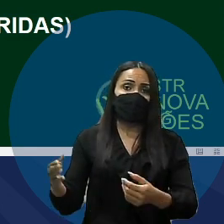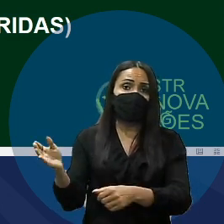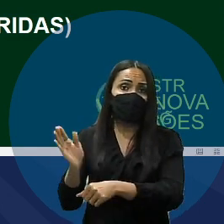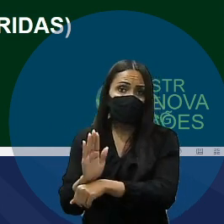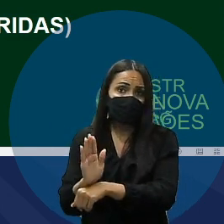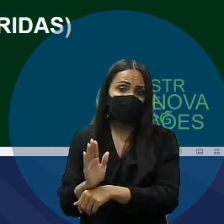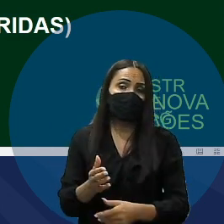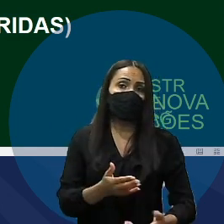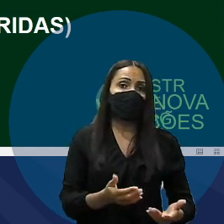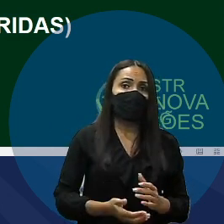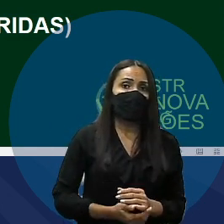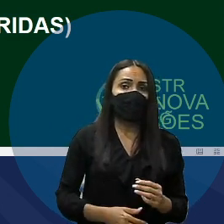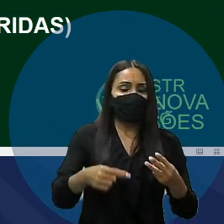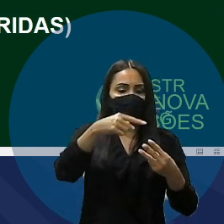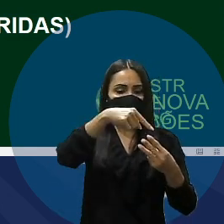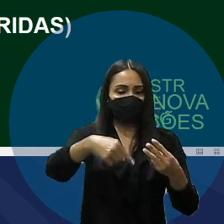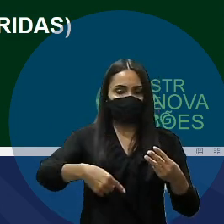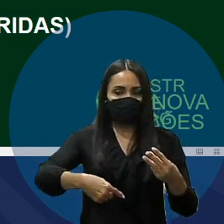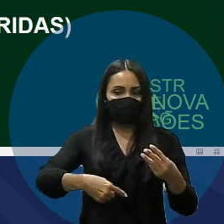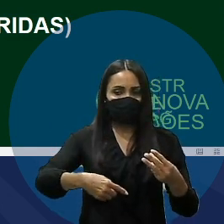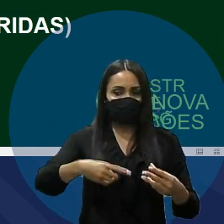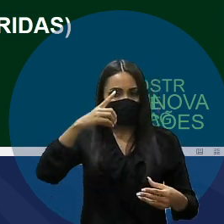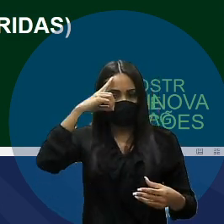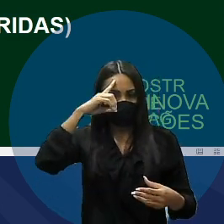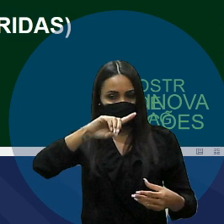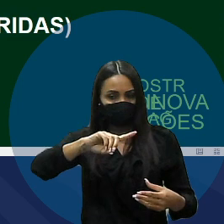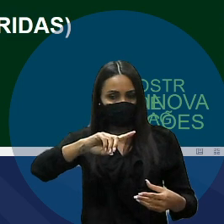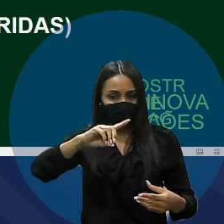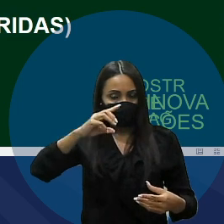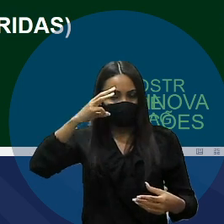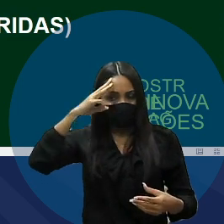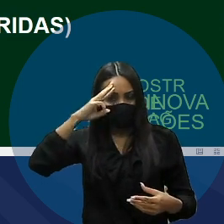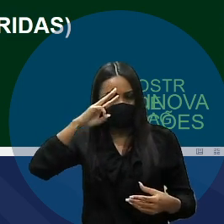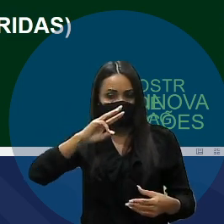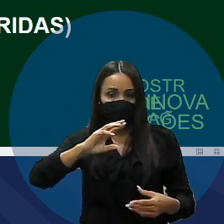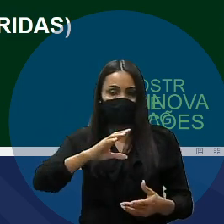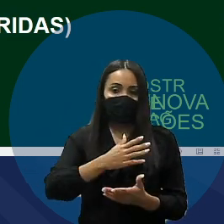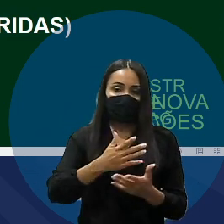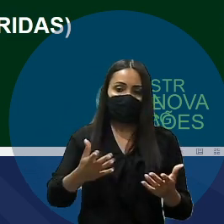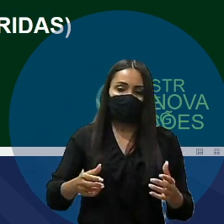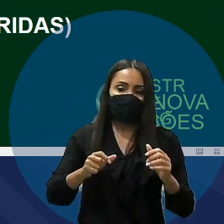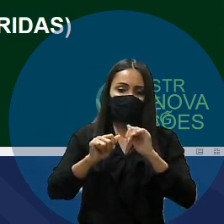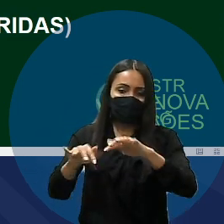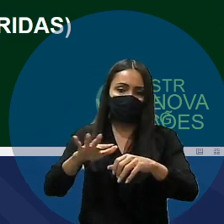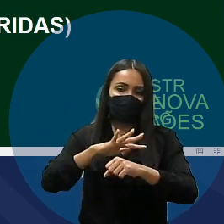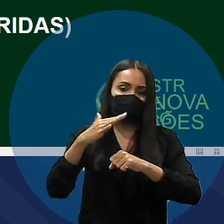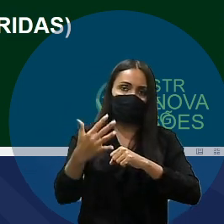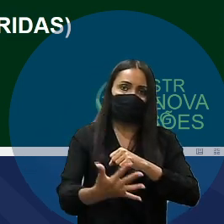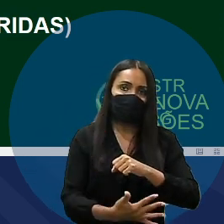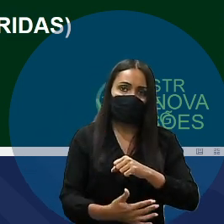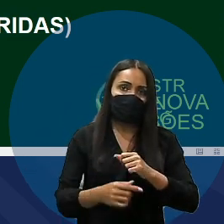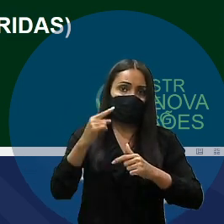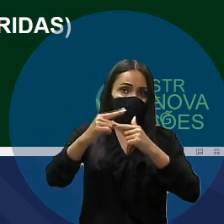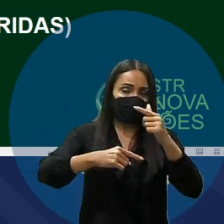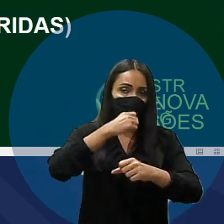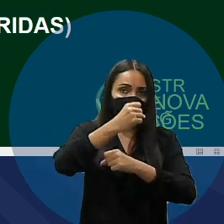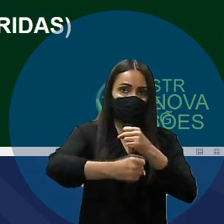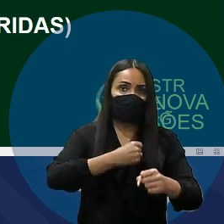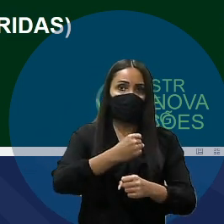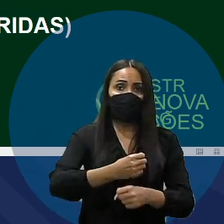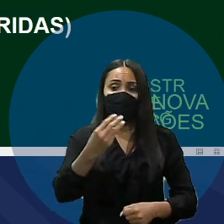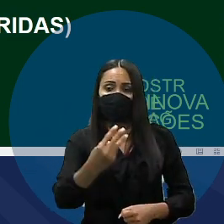dura 3 dias esse evento. Por conta da pandemia, a gente não fez, semana que vem a gente quer ir para a 3ª edição. Tem